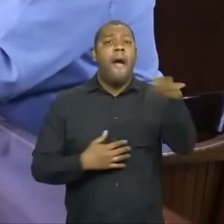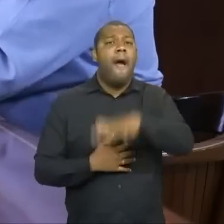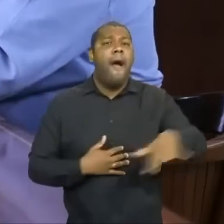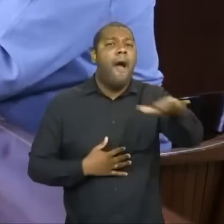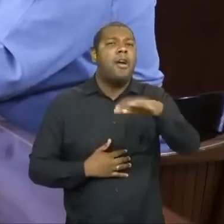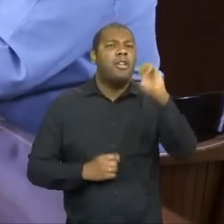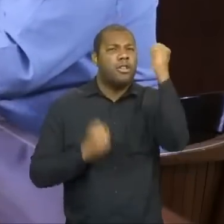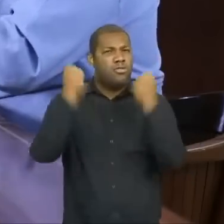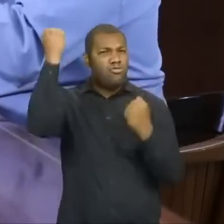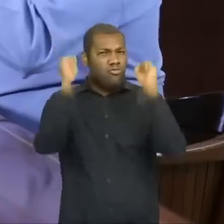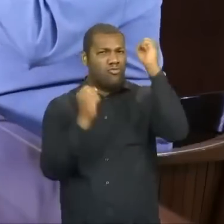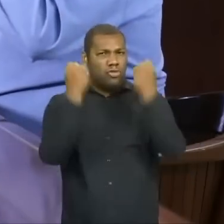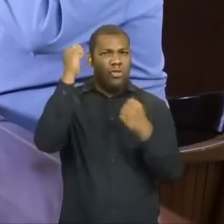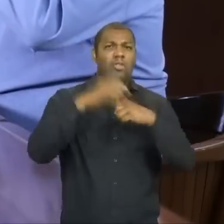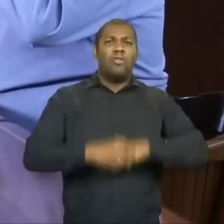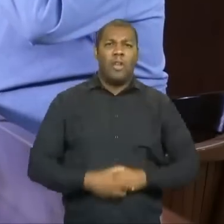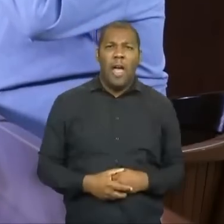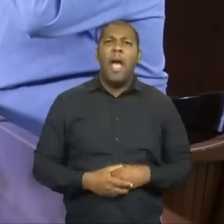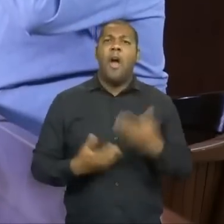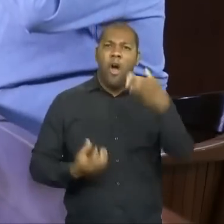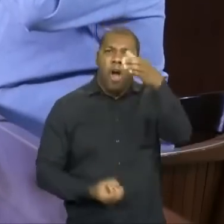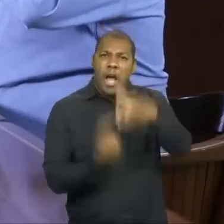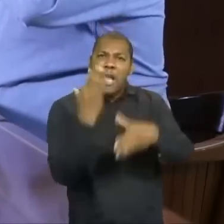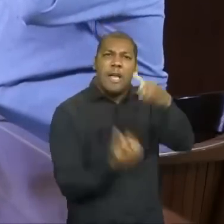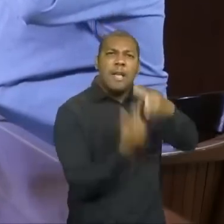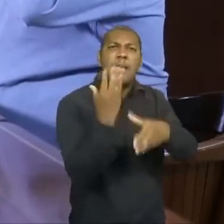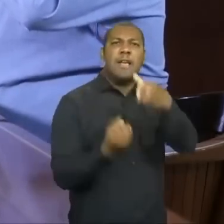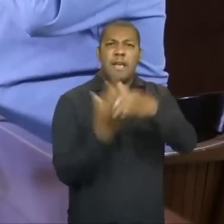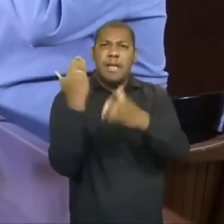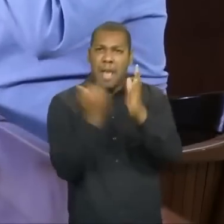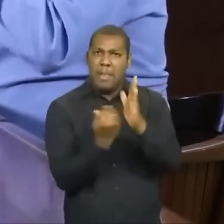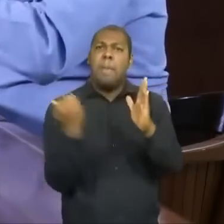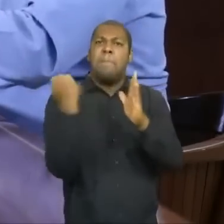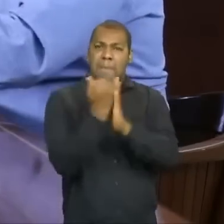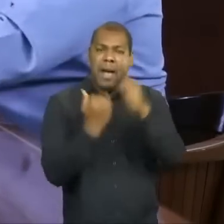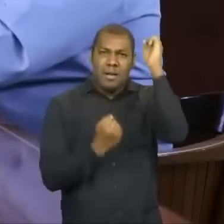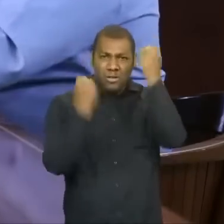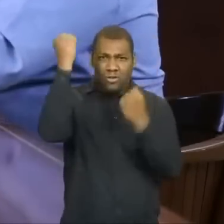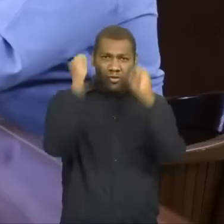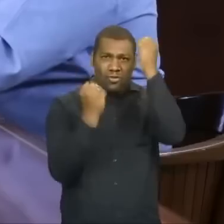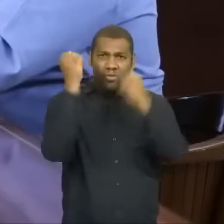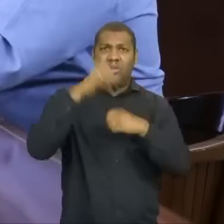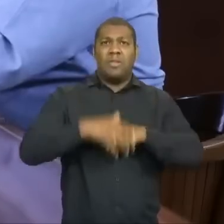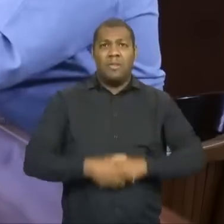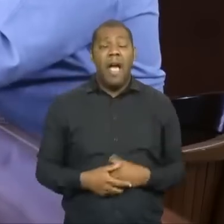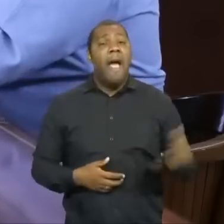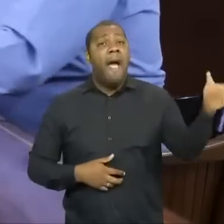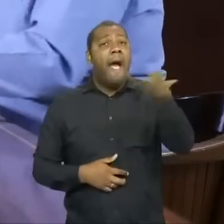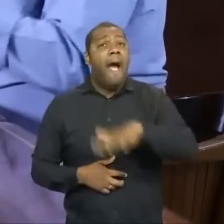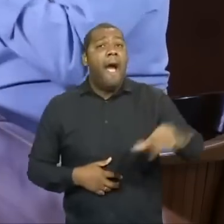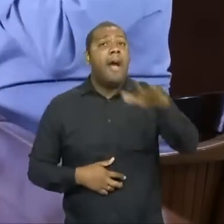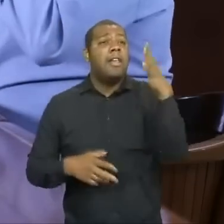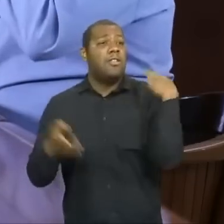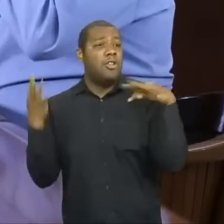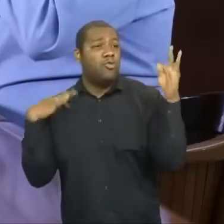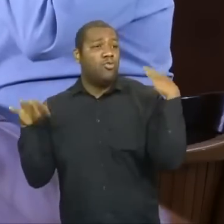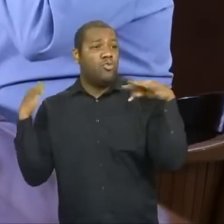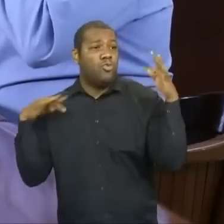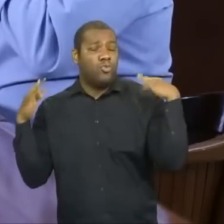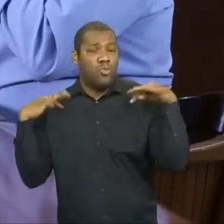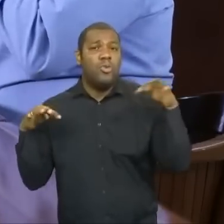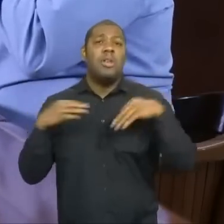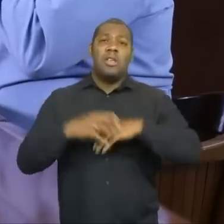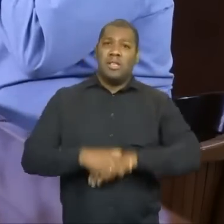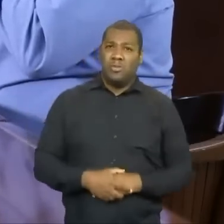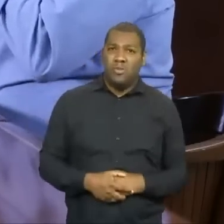a criar indústrias, criar emprego. Agora, um setor que traz empregos muito rápido é turismo, né? E o turismo está com números muito bons, né? A